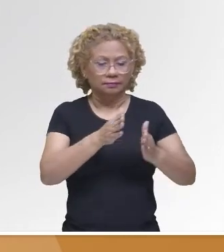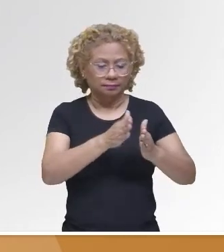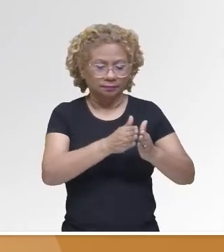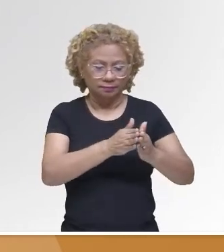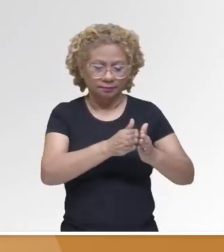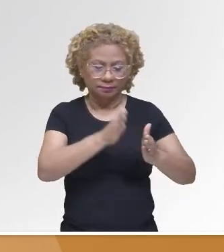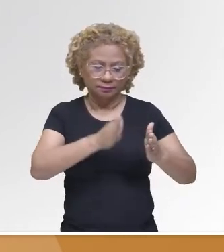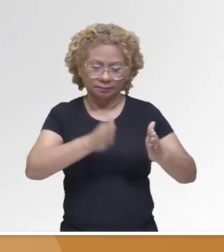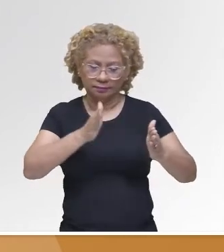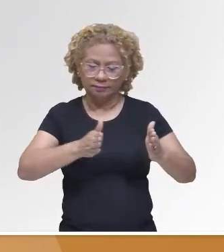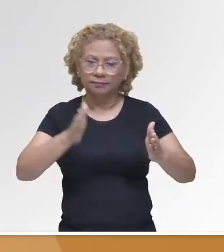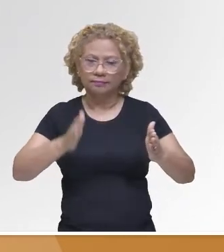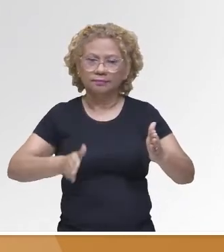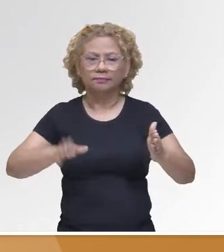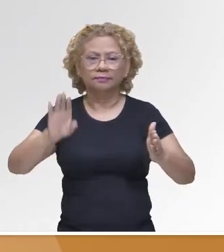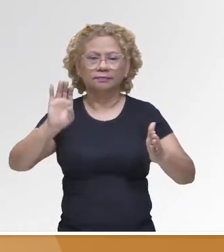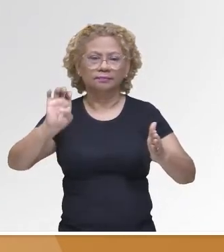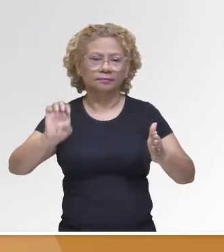etapas da ciência, né?